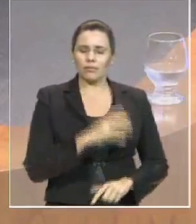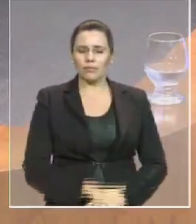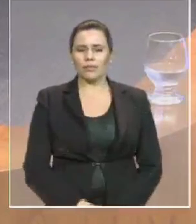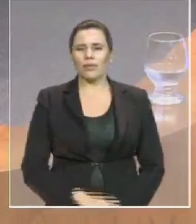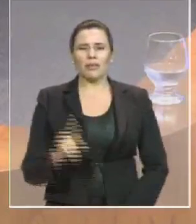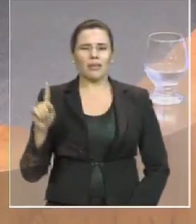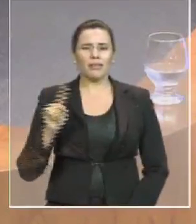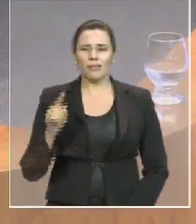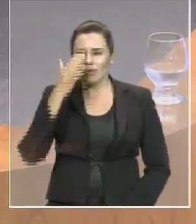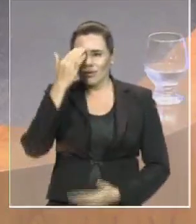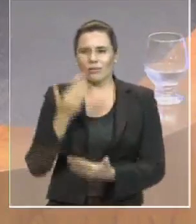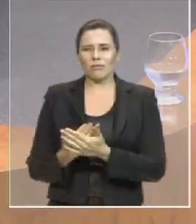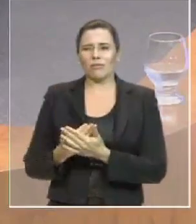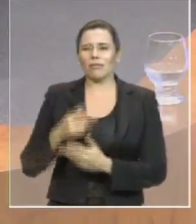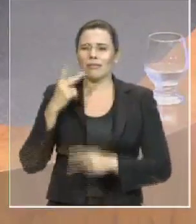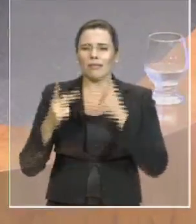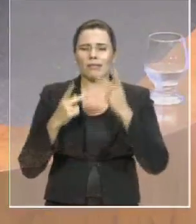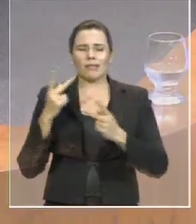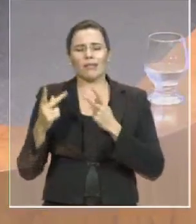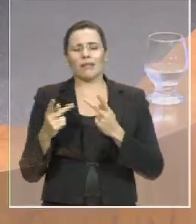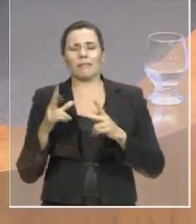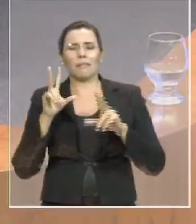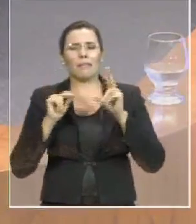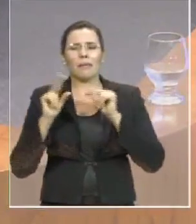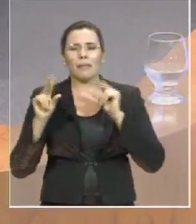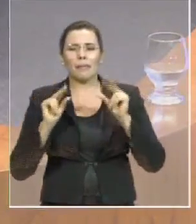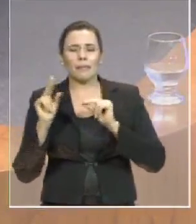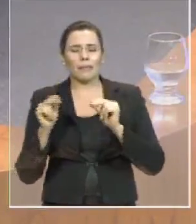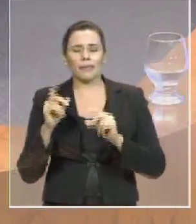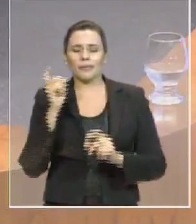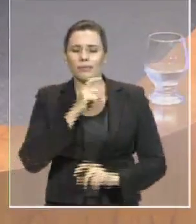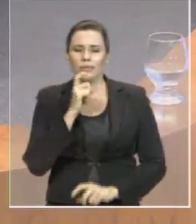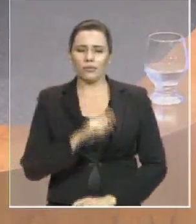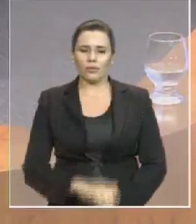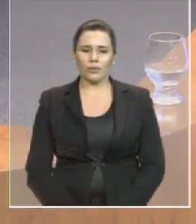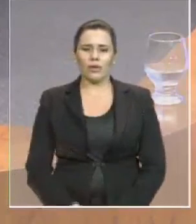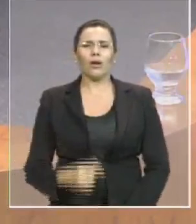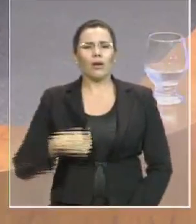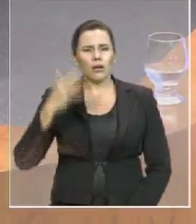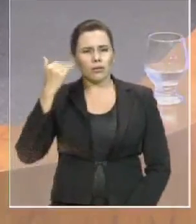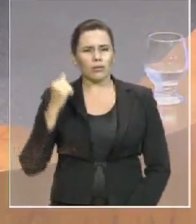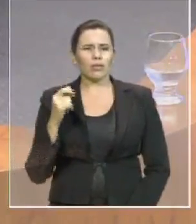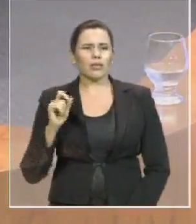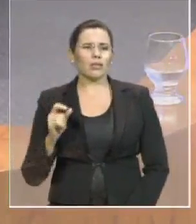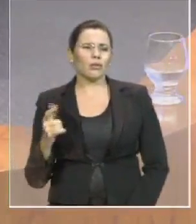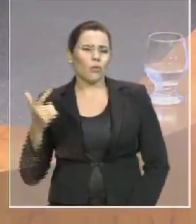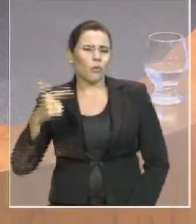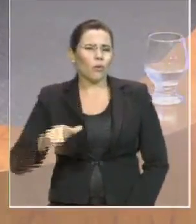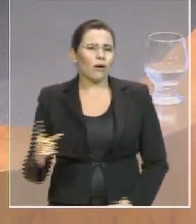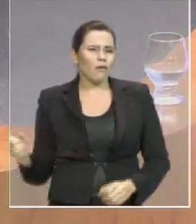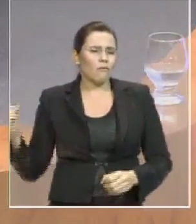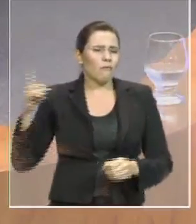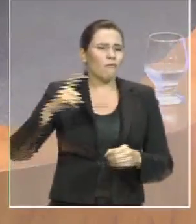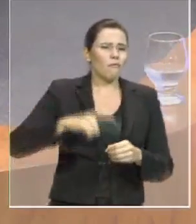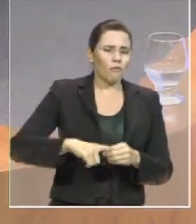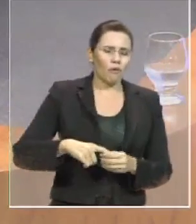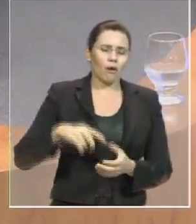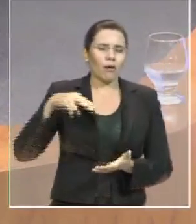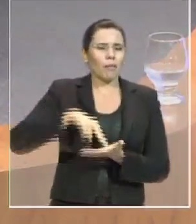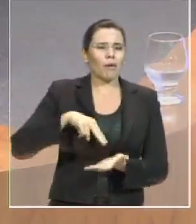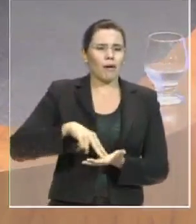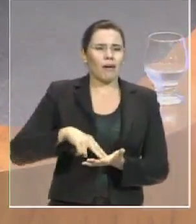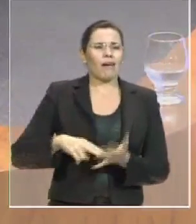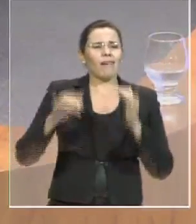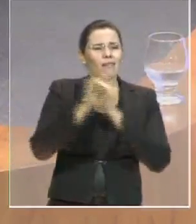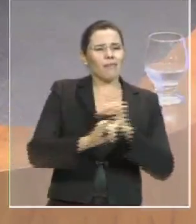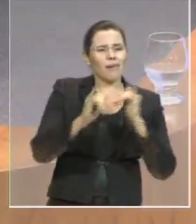nossa oposição vai criar, na certeza de que, mais uma vez, tentarão aqui confundir com inverdades a opinião pública, mas, mais uma